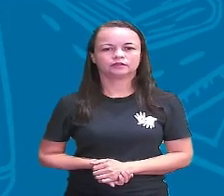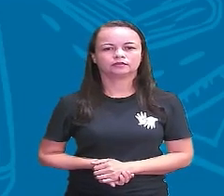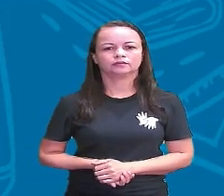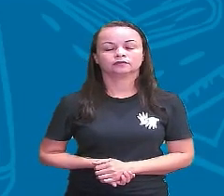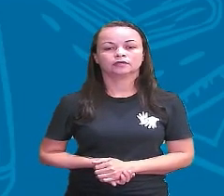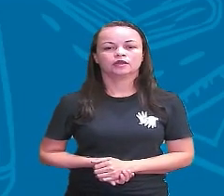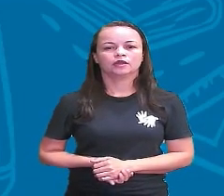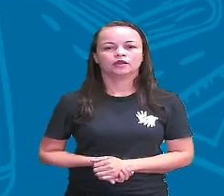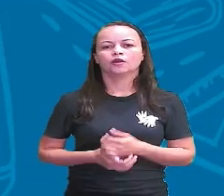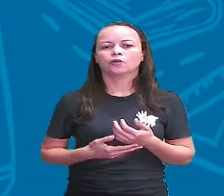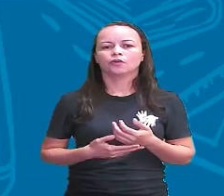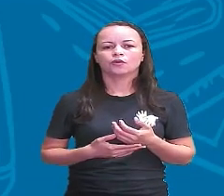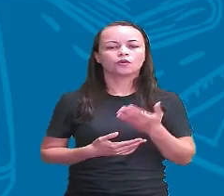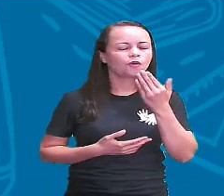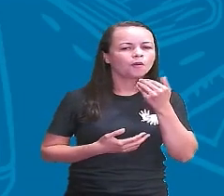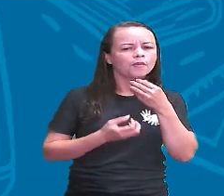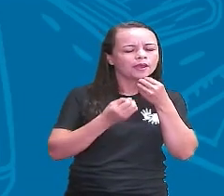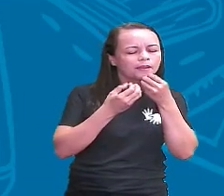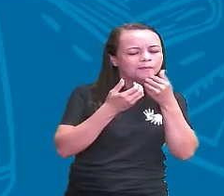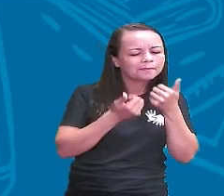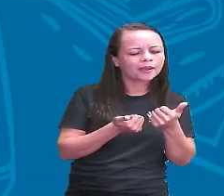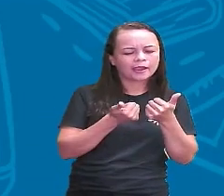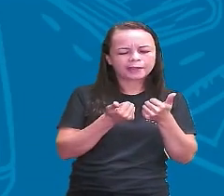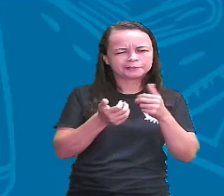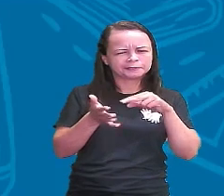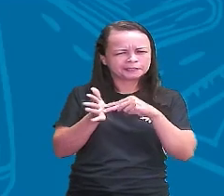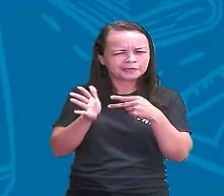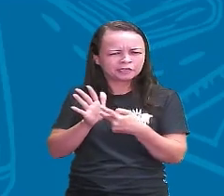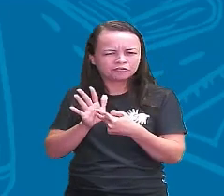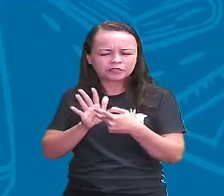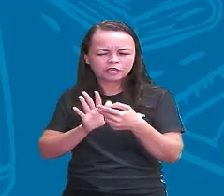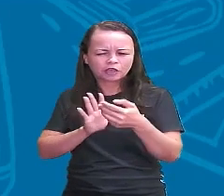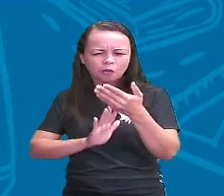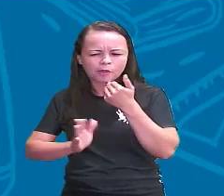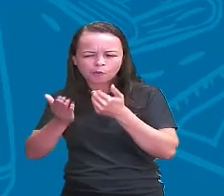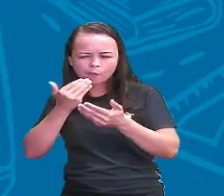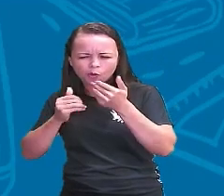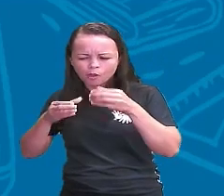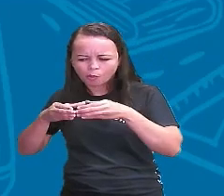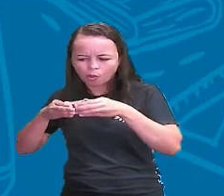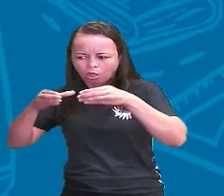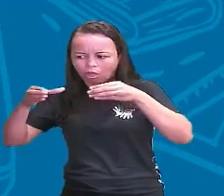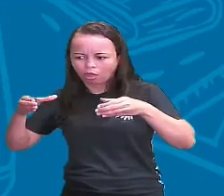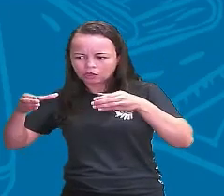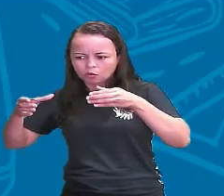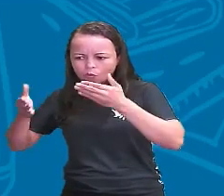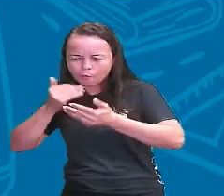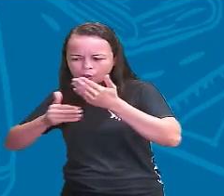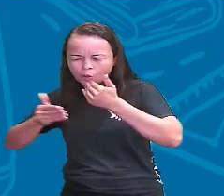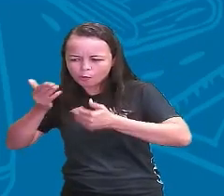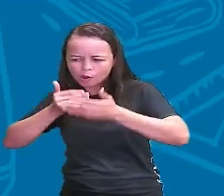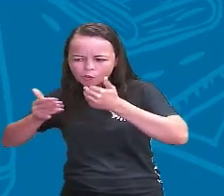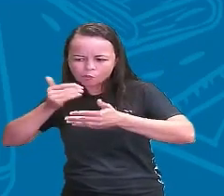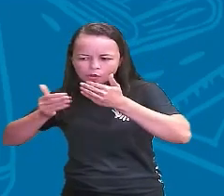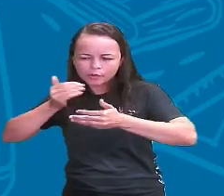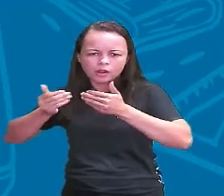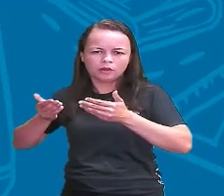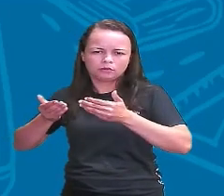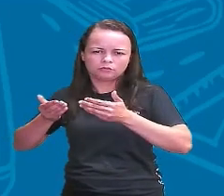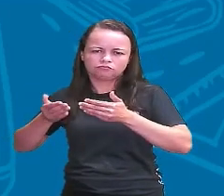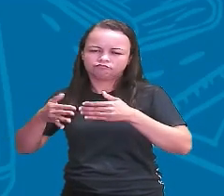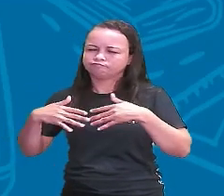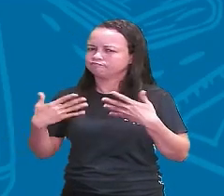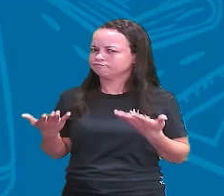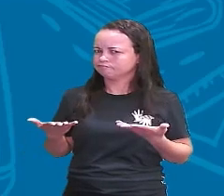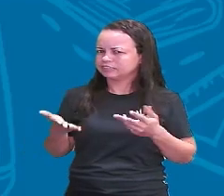Alimentar-se bem não significa apenas comer em grande quantidade ou comer em grande quantidade, tá